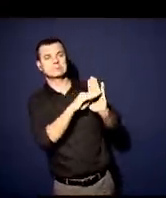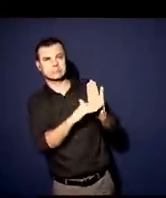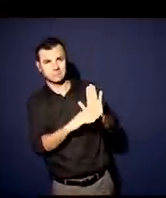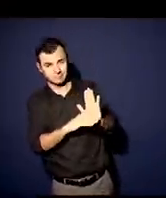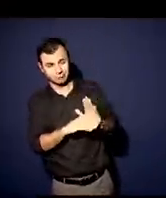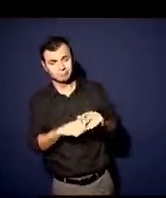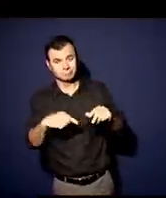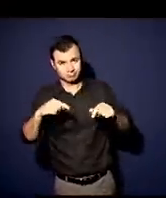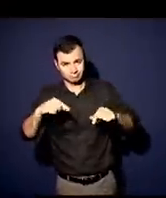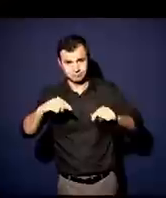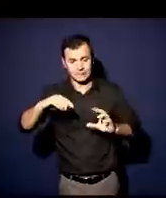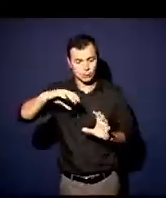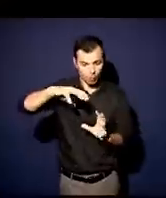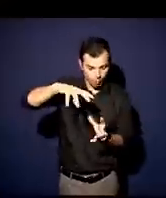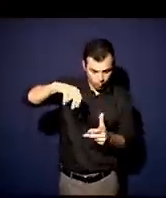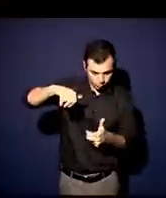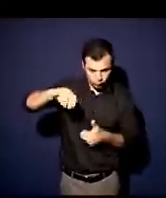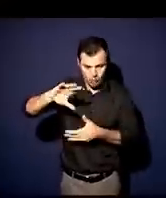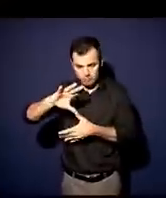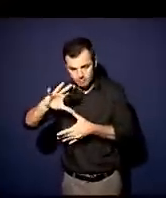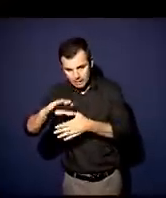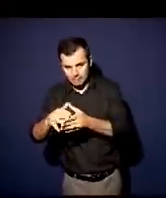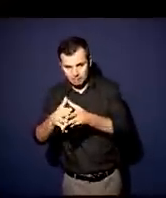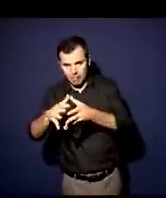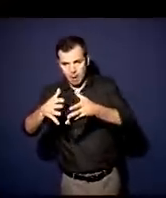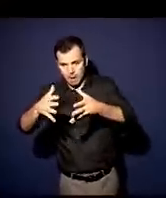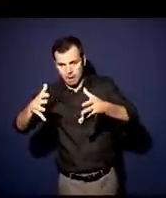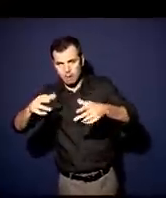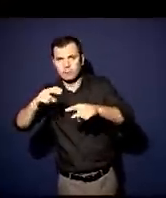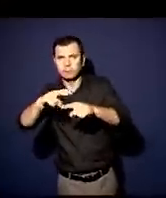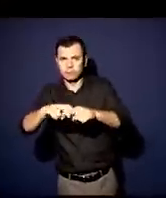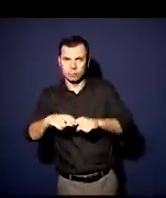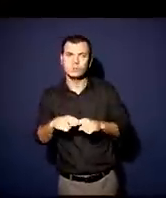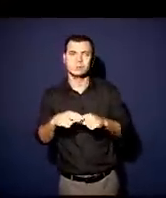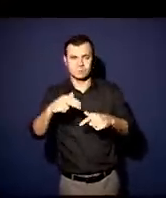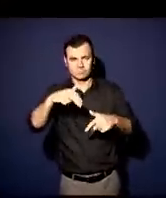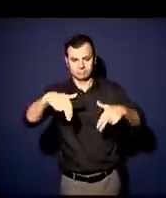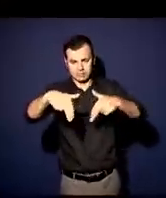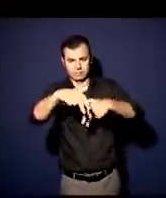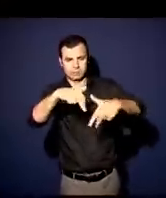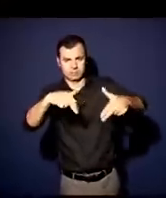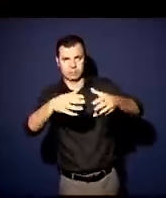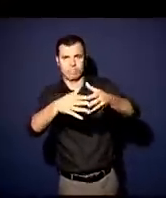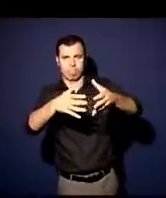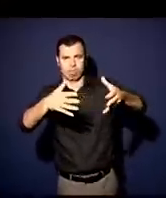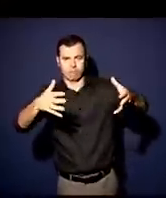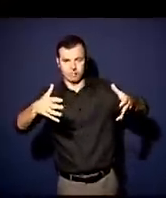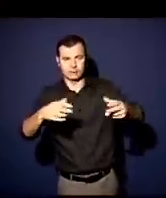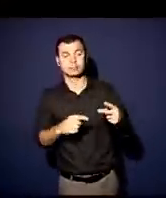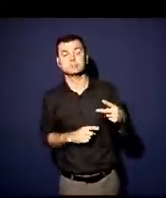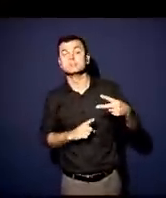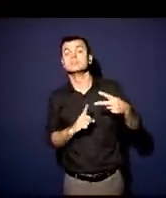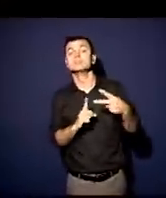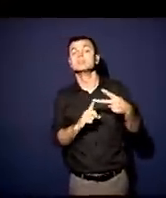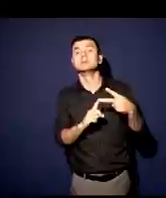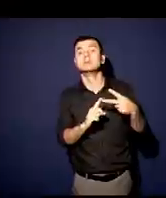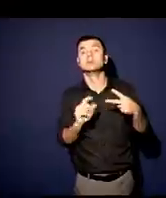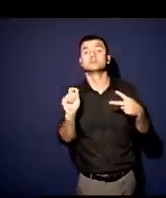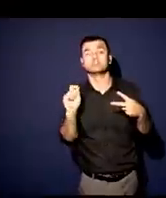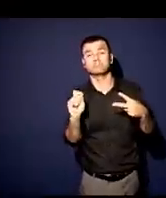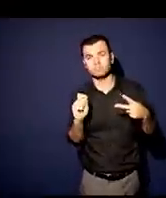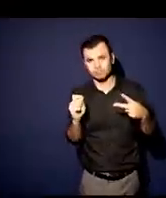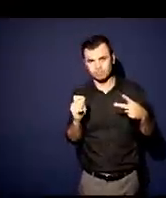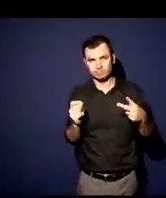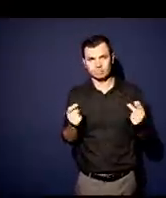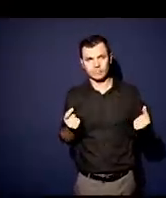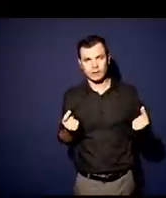já, na minha cabeça, diminui a produtividade. Em segundo lugar, você tem a desigualdade. A desigualdade, por si